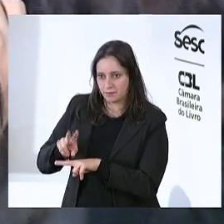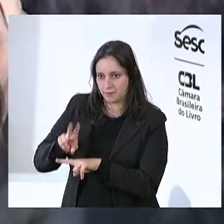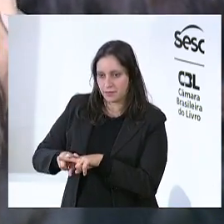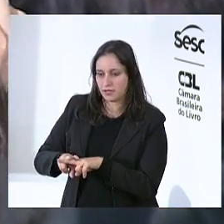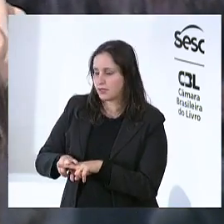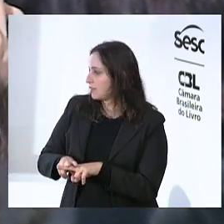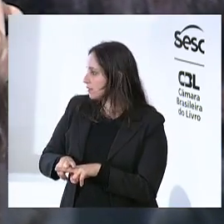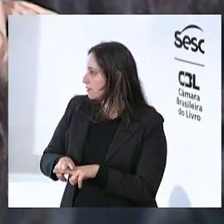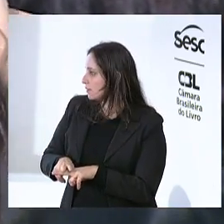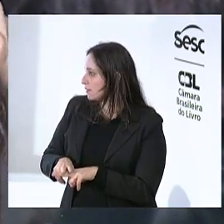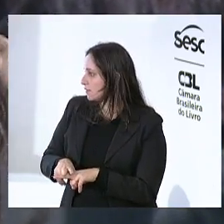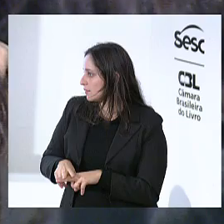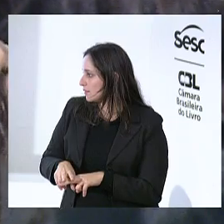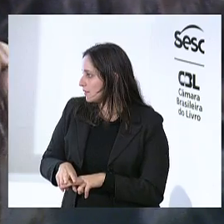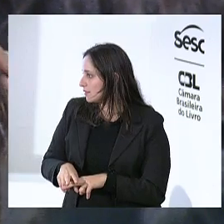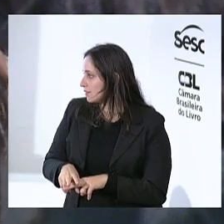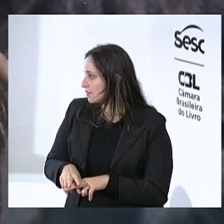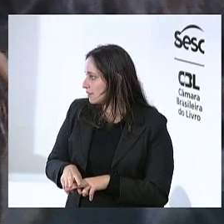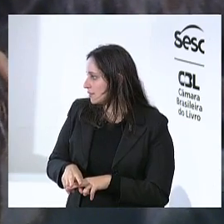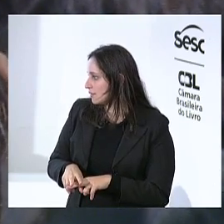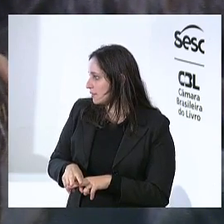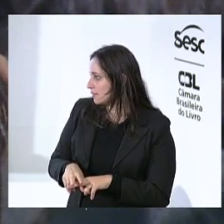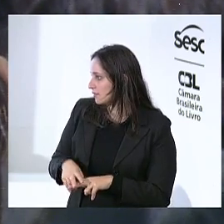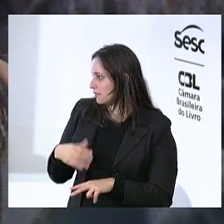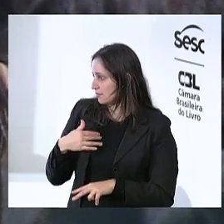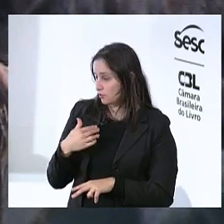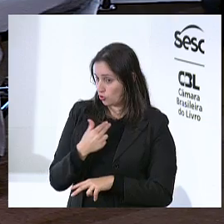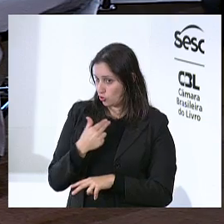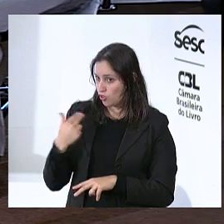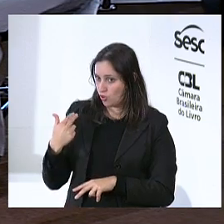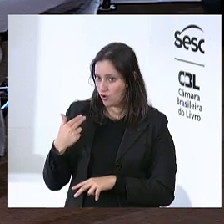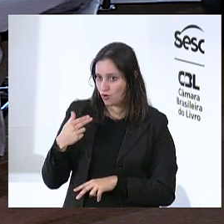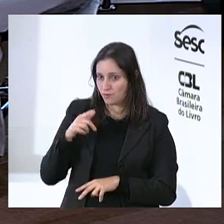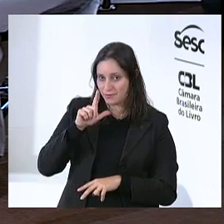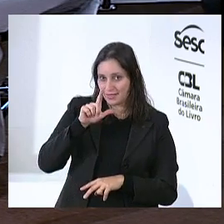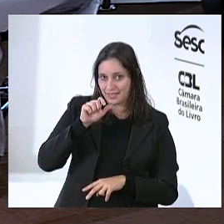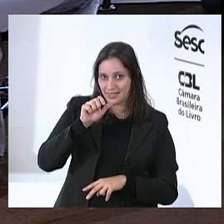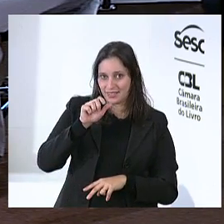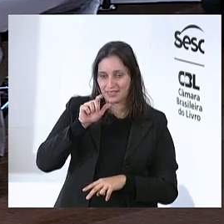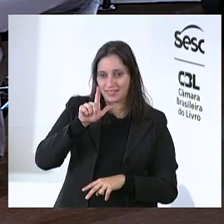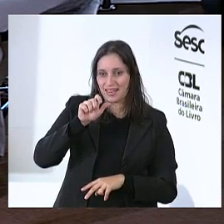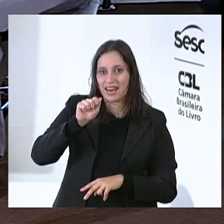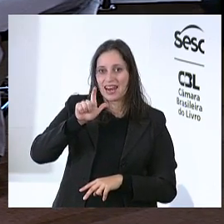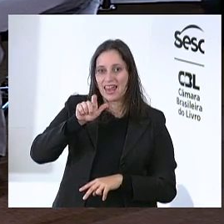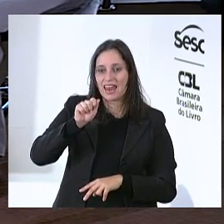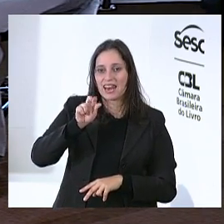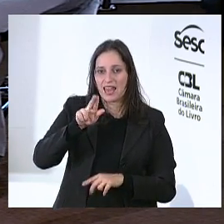Isso. Eu queria saber até se... O juiz Lalau me chamavam de Lalau, agora já não me chamam mais de Lalau.